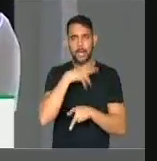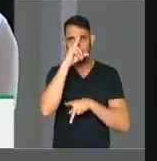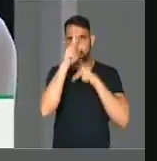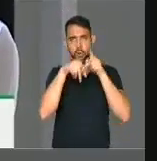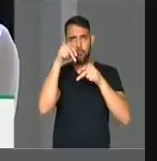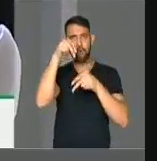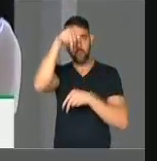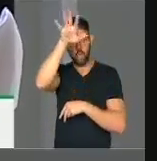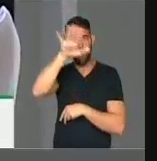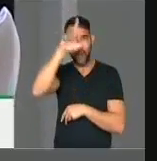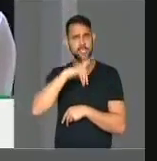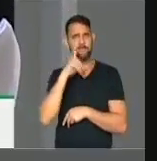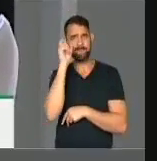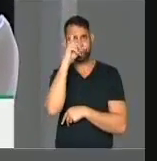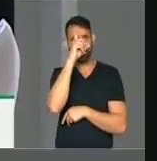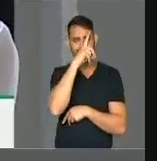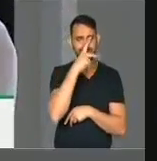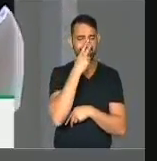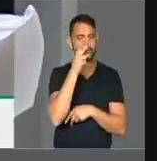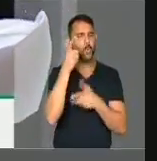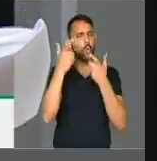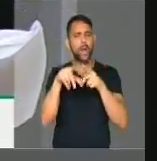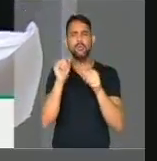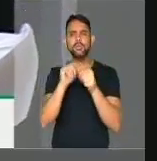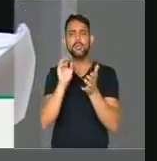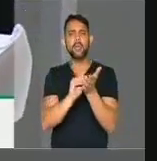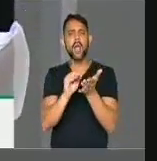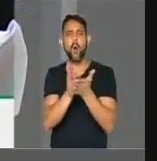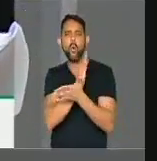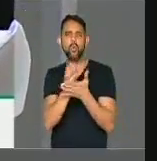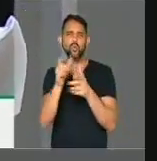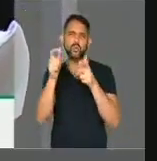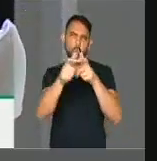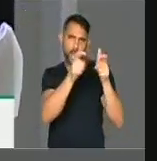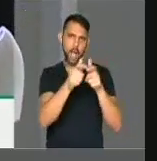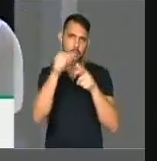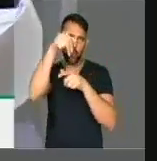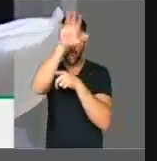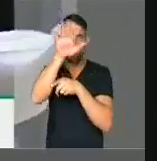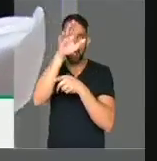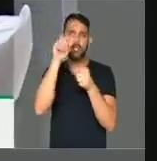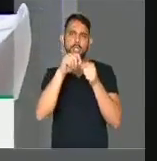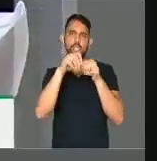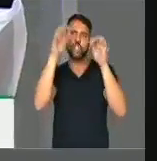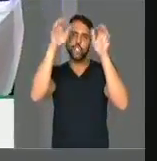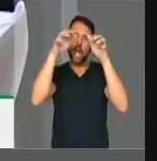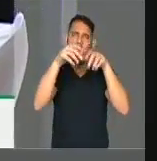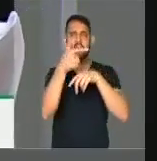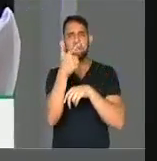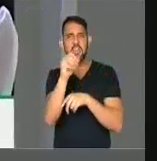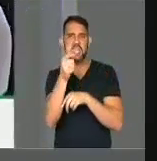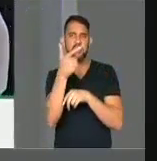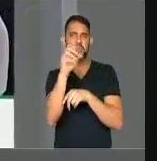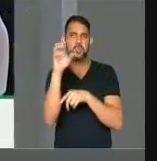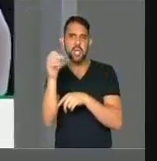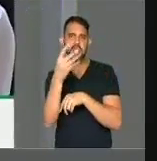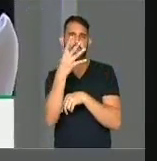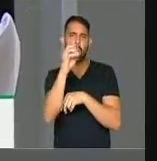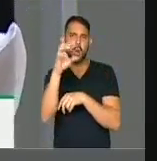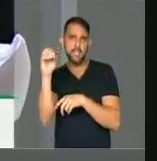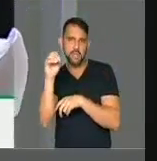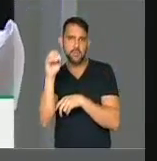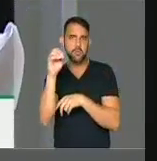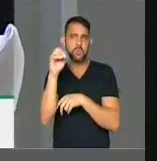nós nordestinos, justamente no Nordeste semiárido. Tem determinadas regiões que chove 20, 200